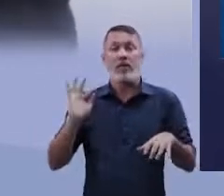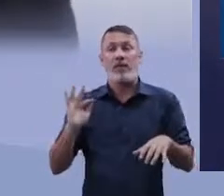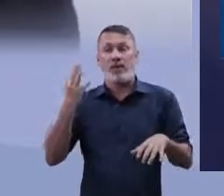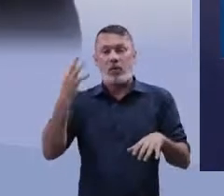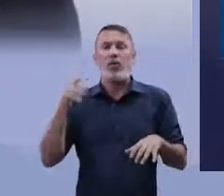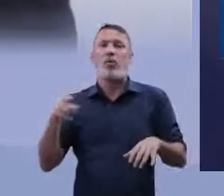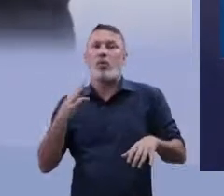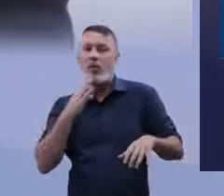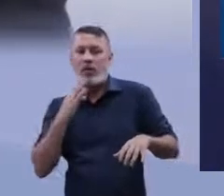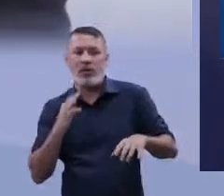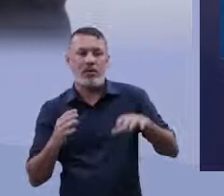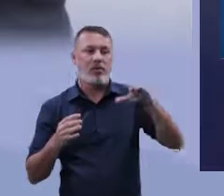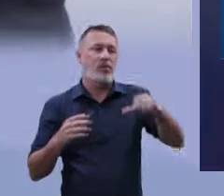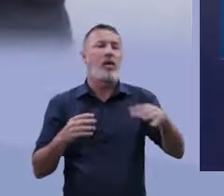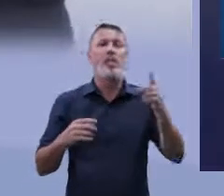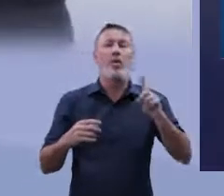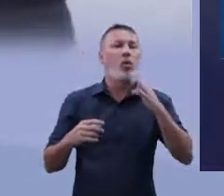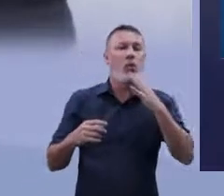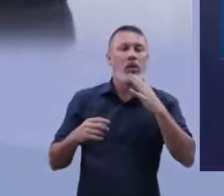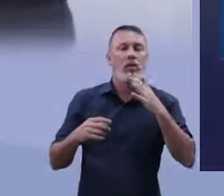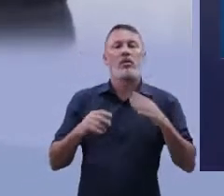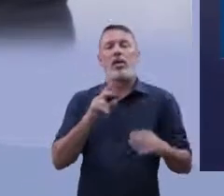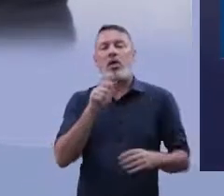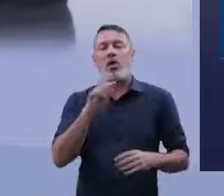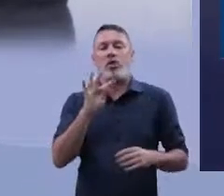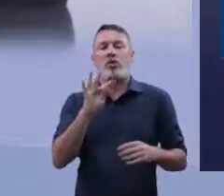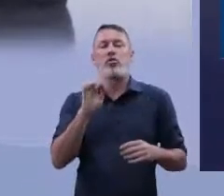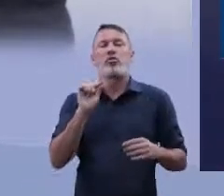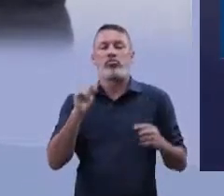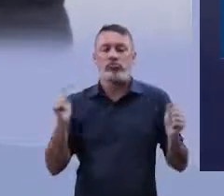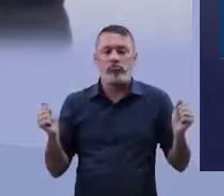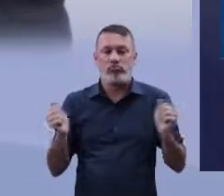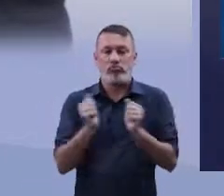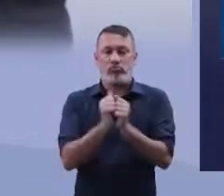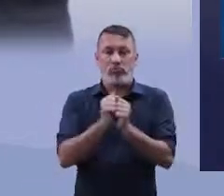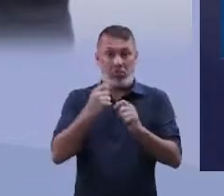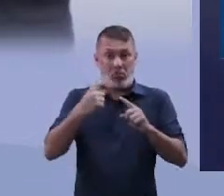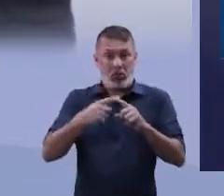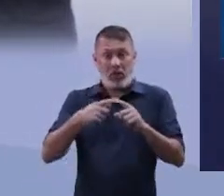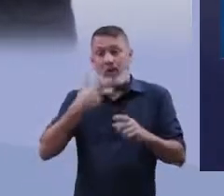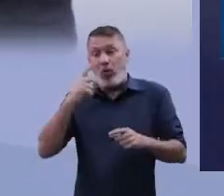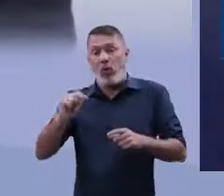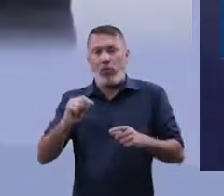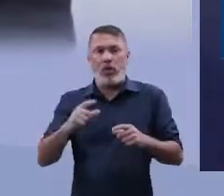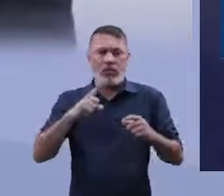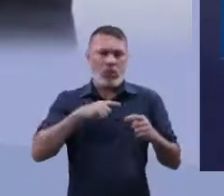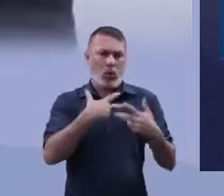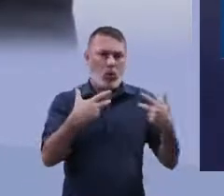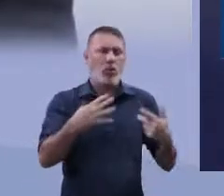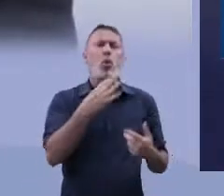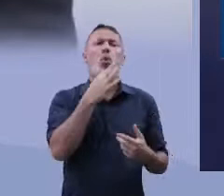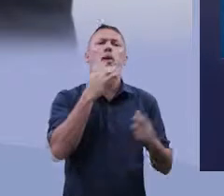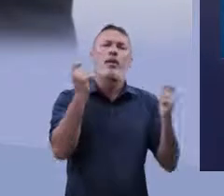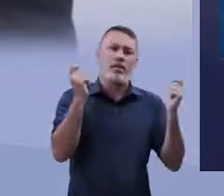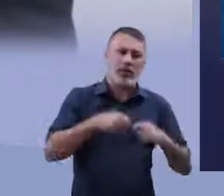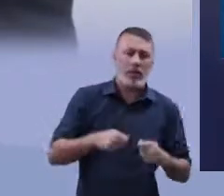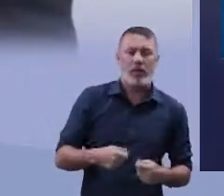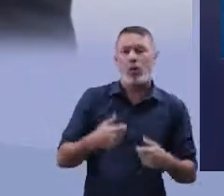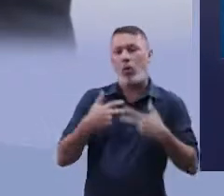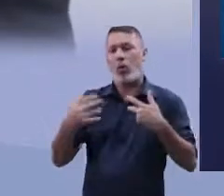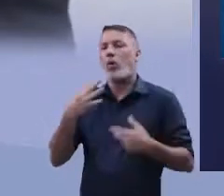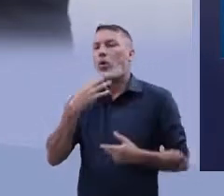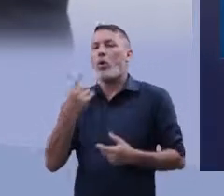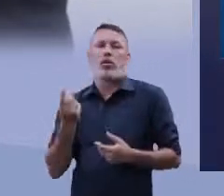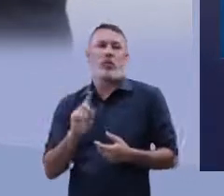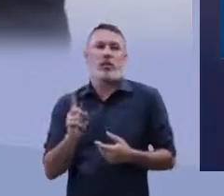do númeno. Então, há coisas que são impossíveis de conhecer a coisa em si, mas podemos ter acesso à